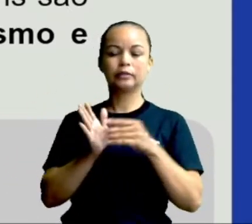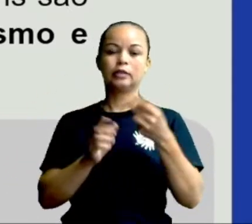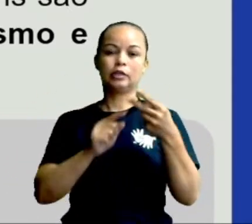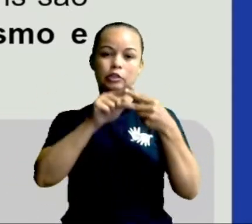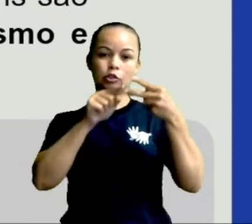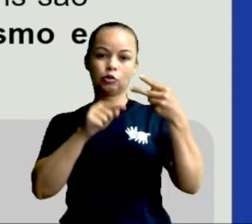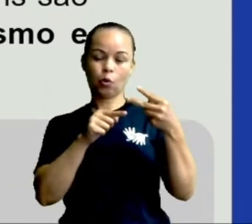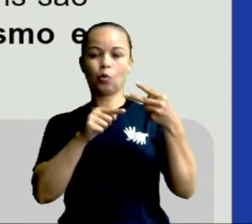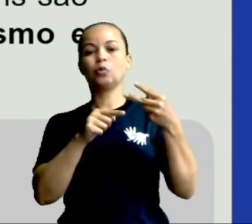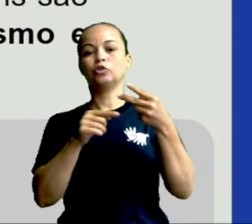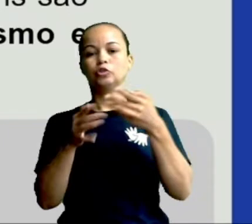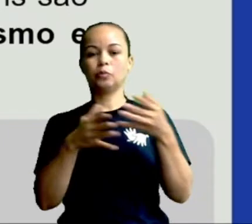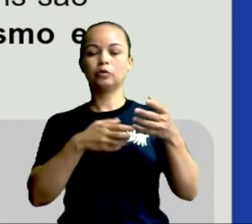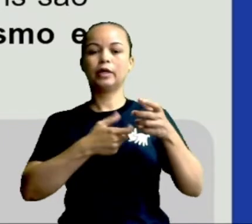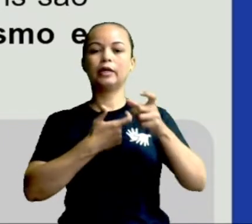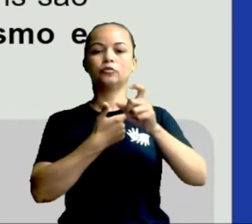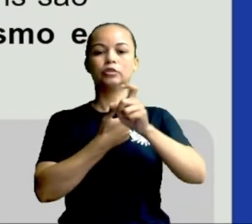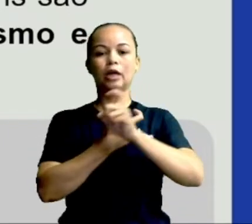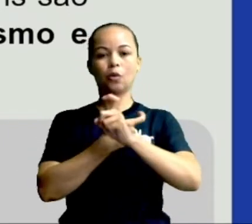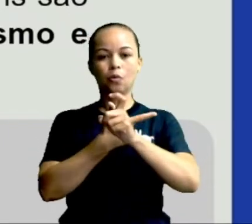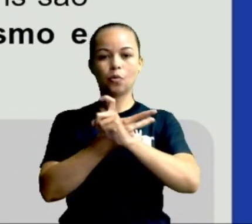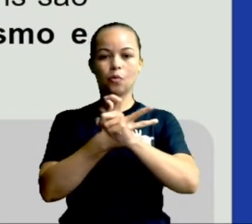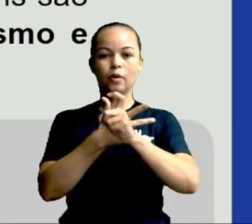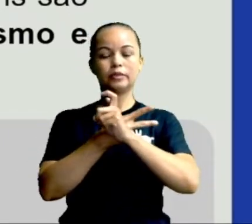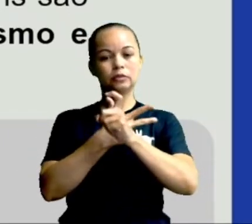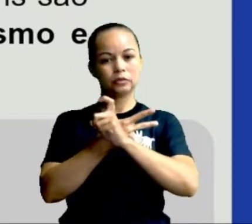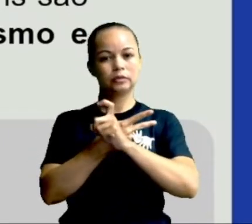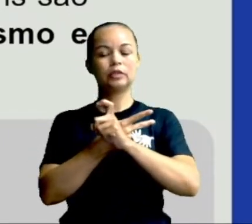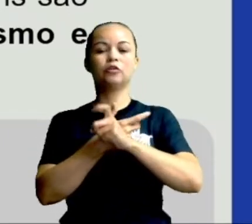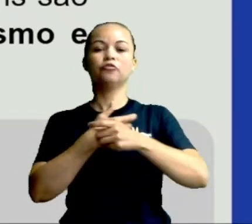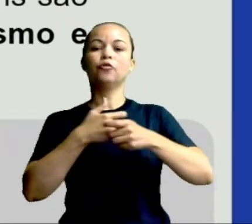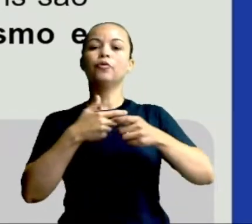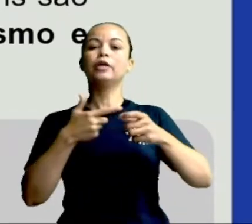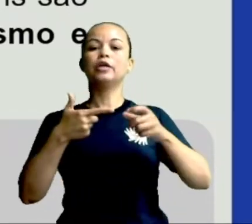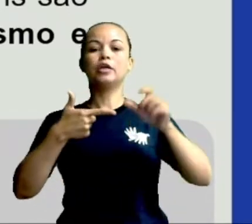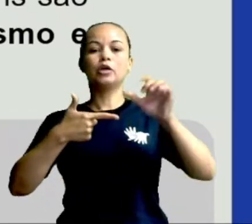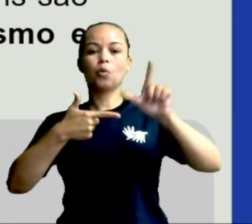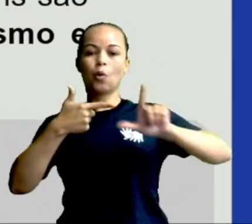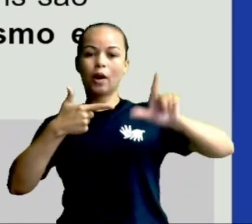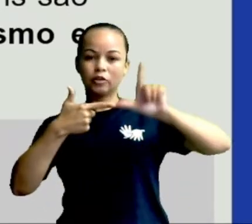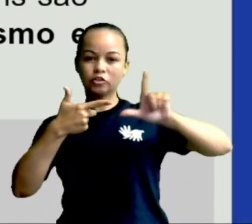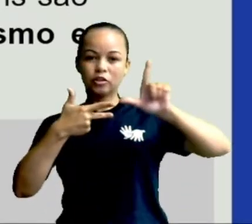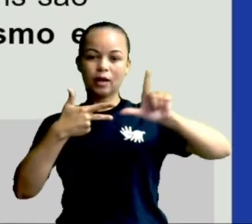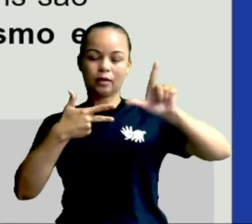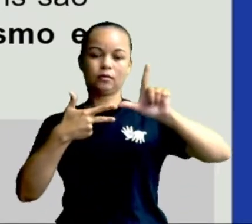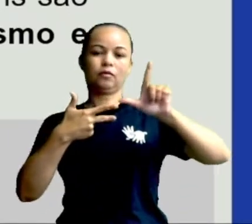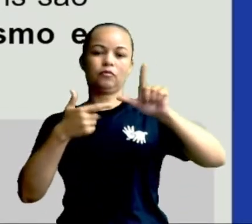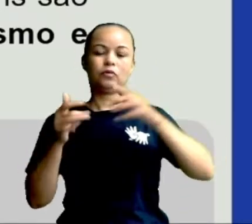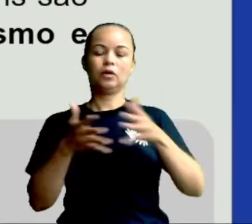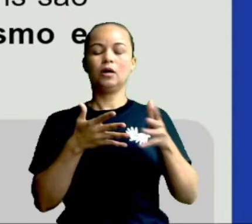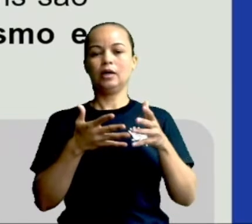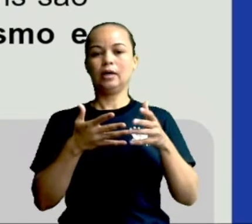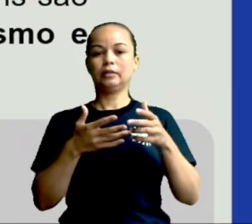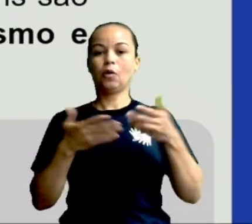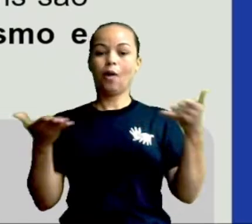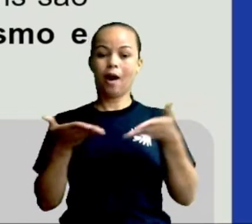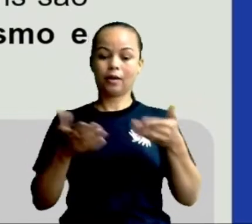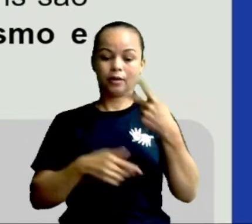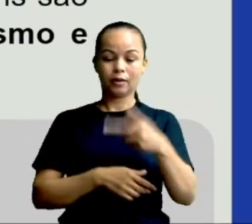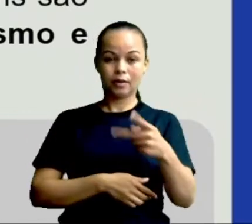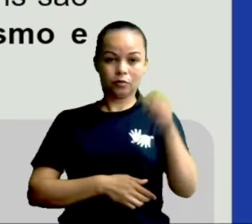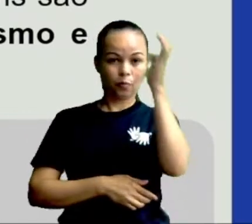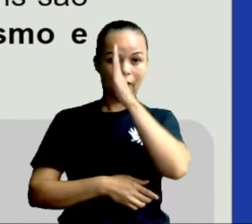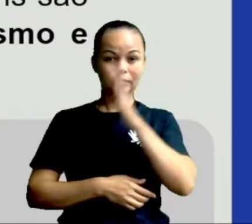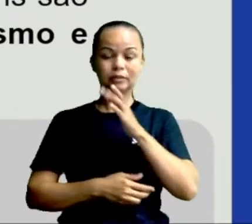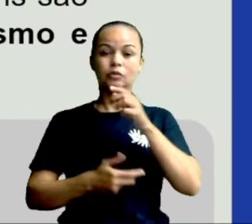dois poderes O Poder Executivo eo legislativo a gente vai ver que aqui no Brasil são três